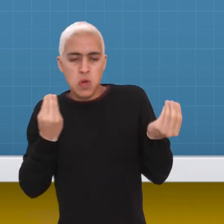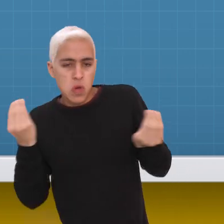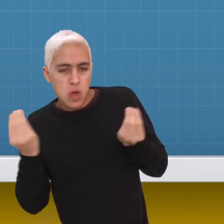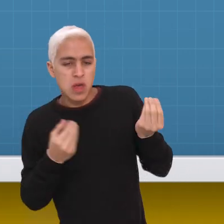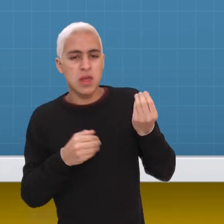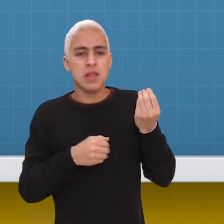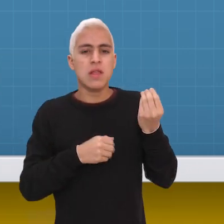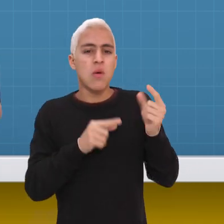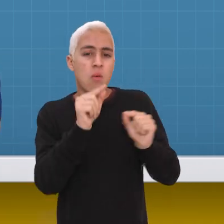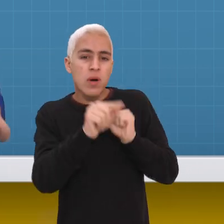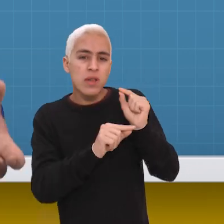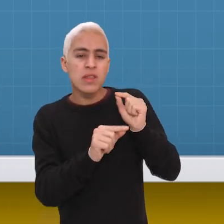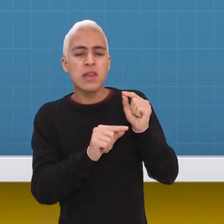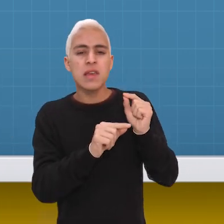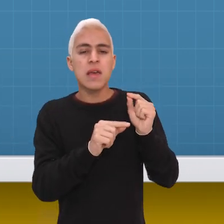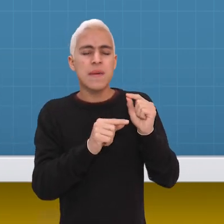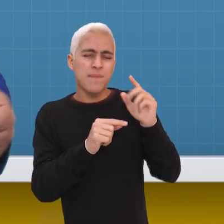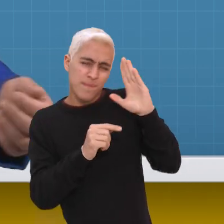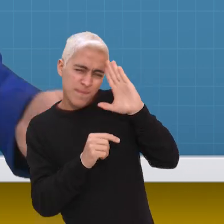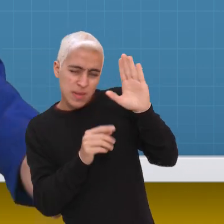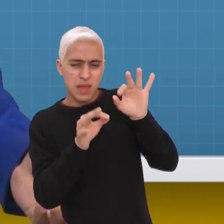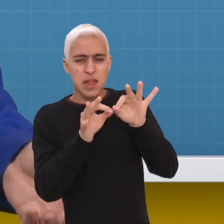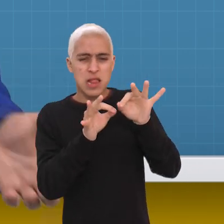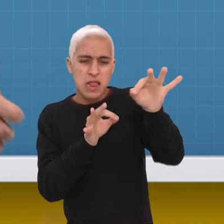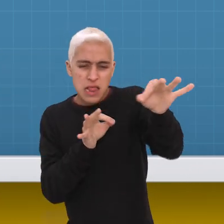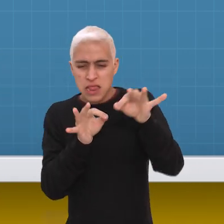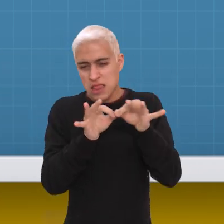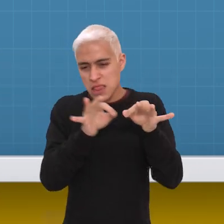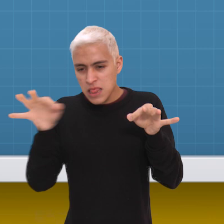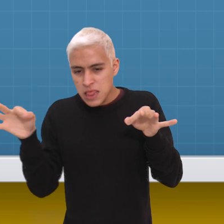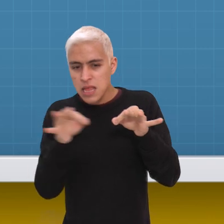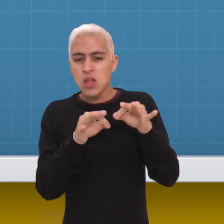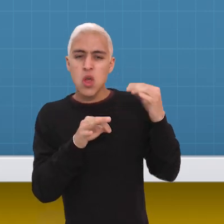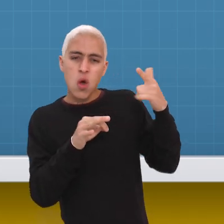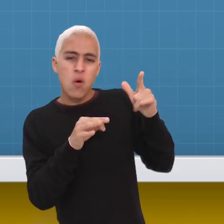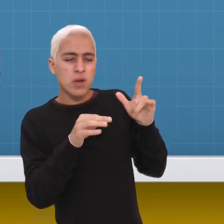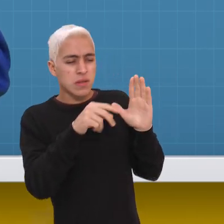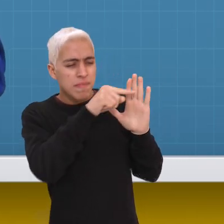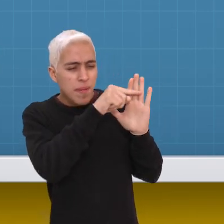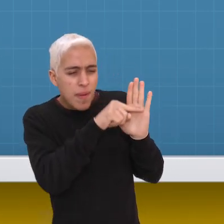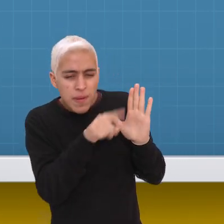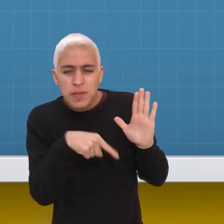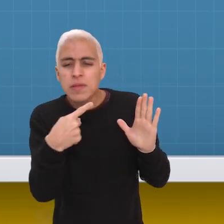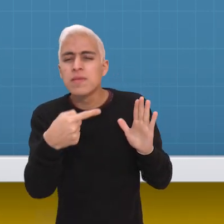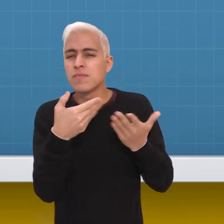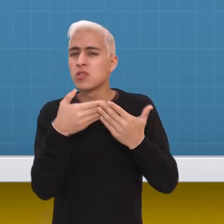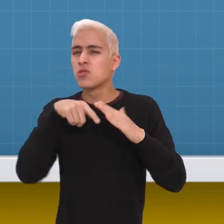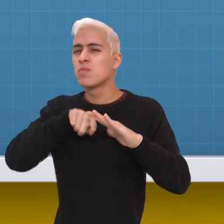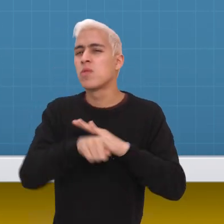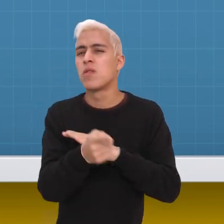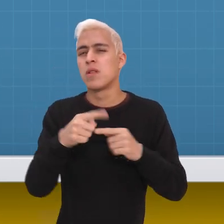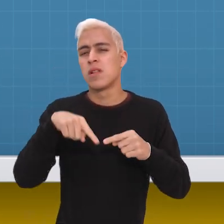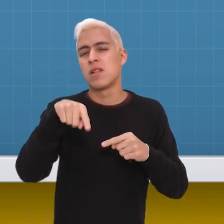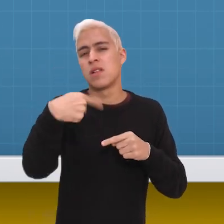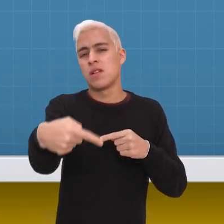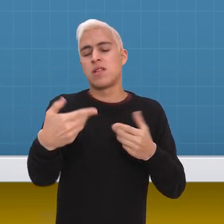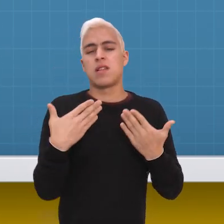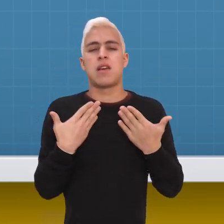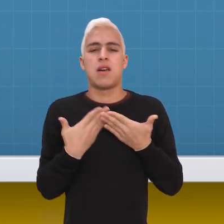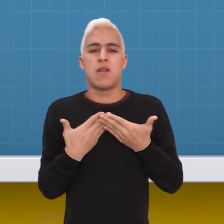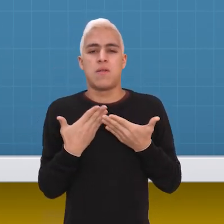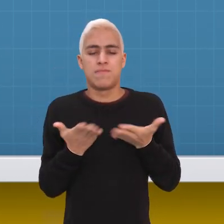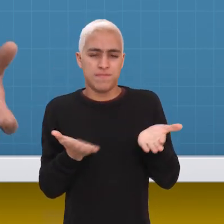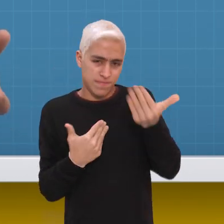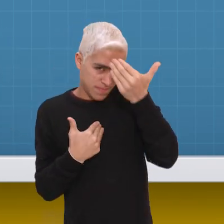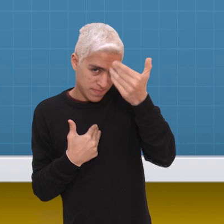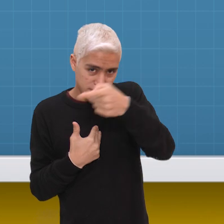grandezas, grandeza de unidade, principalmente de comprimento. Tiveram outras grandezas que a gente vai ampliar um pouco mais, quem sabe nas próximas